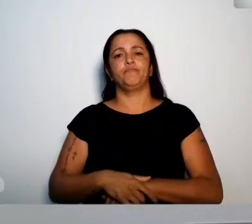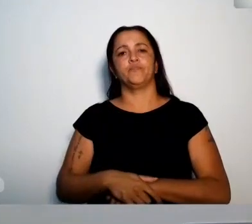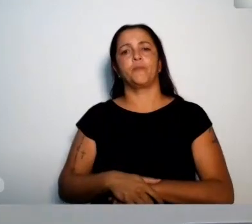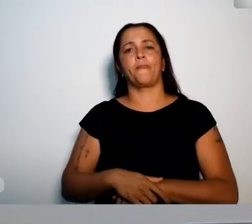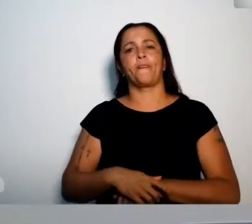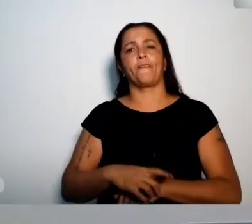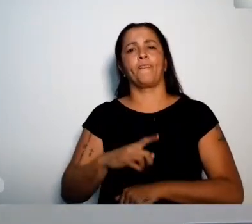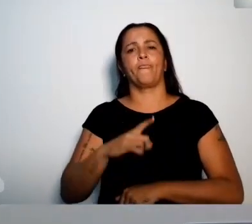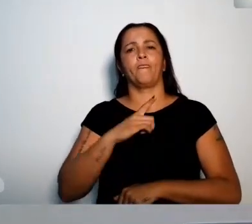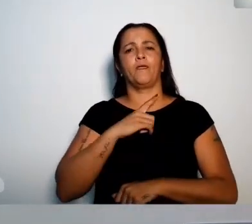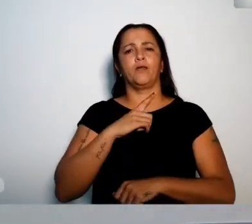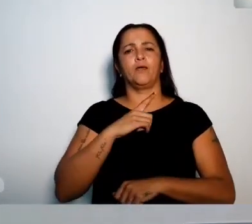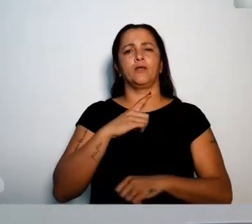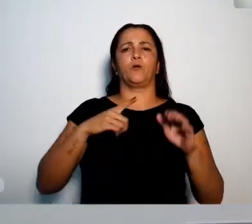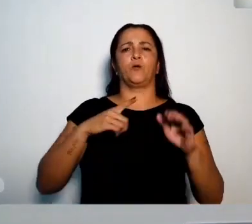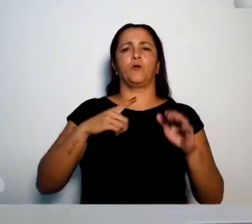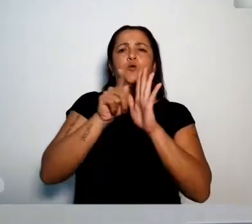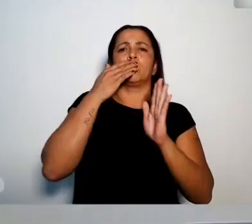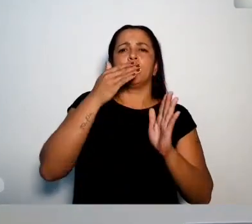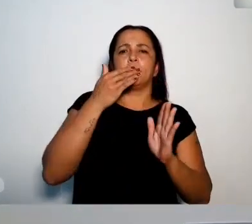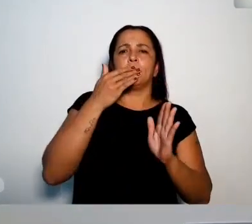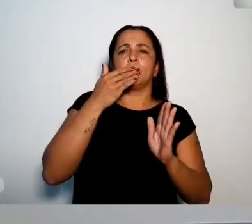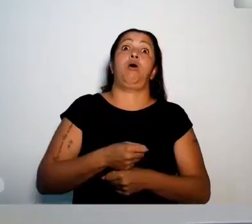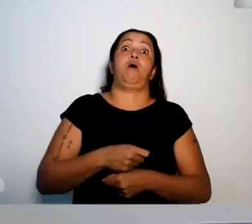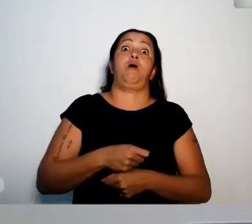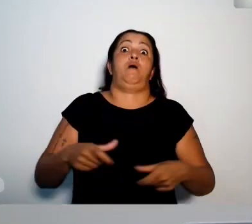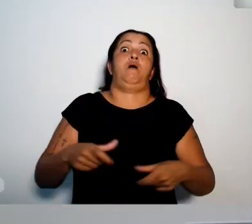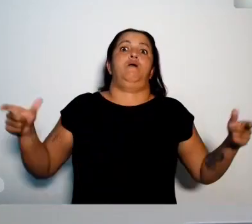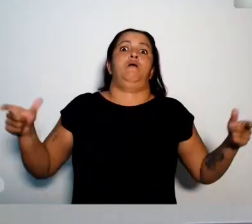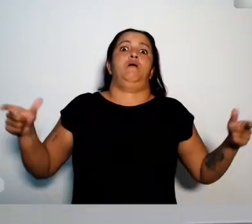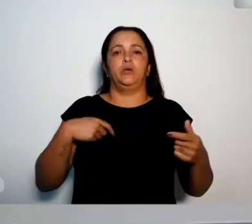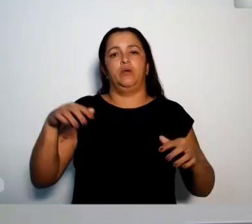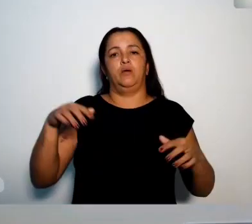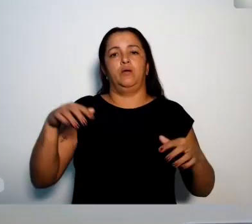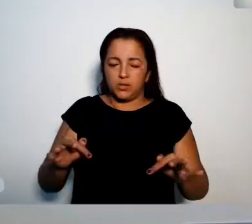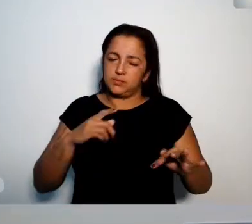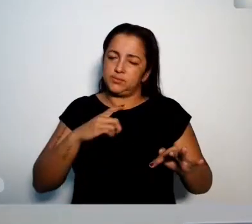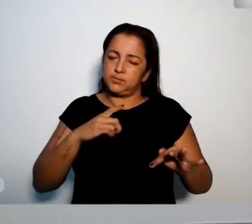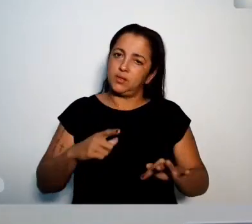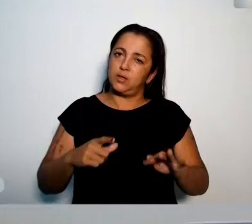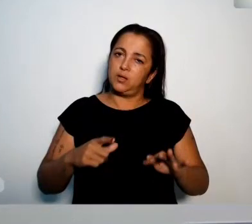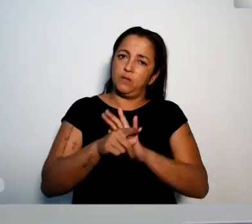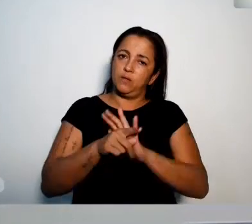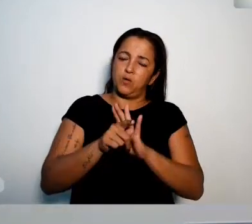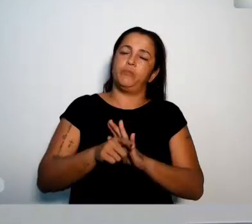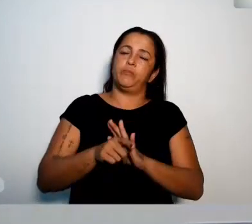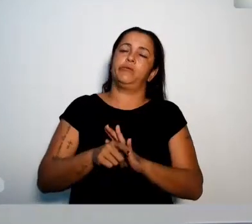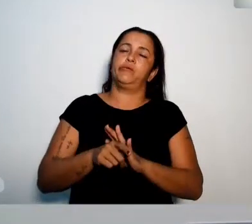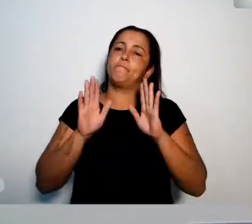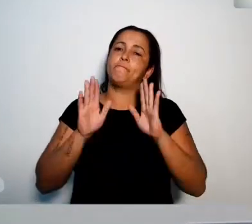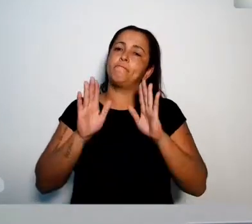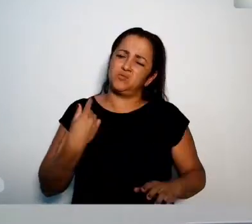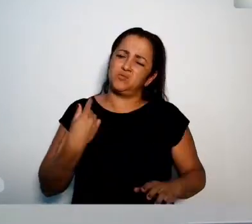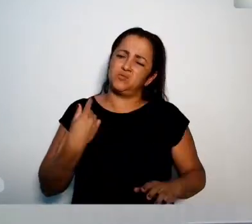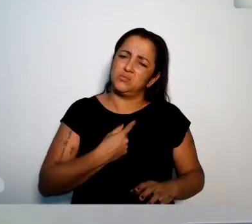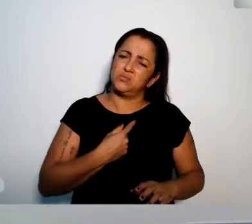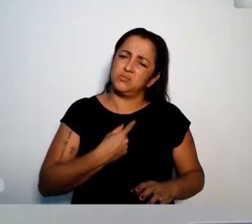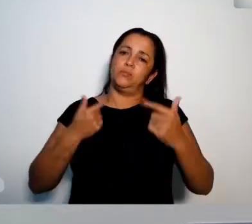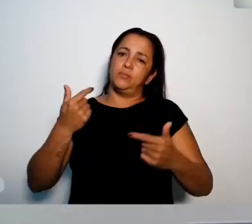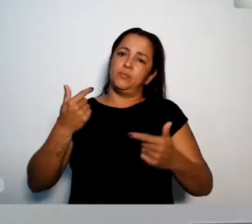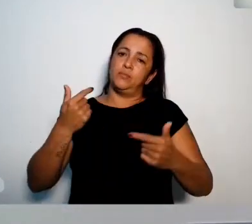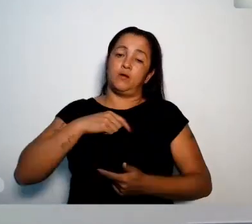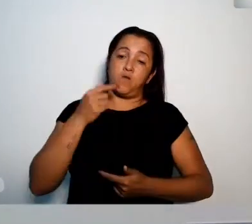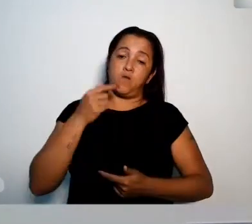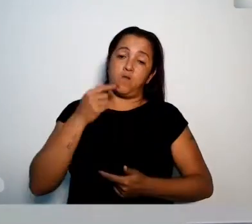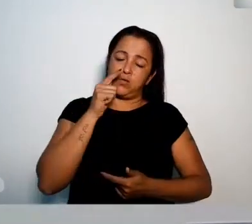grande. Então, eu fico feliz, acho que vocês também ficam felizes, mas vamos trabalhar para a gente realizar esse sonho.